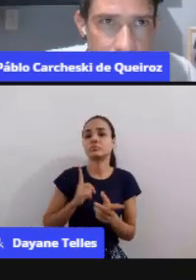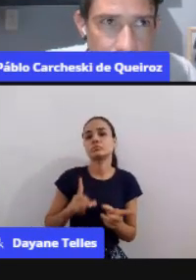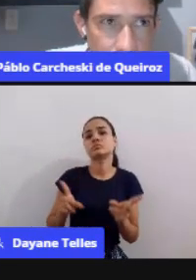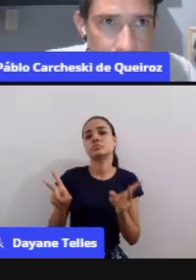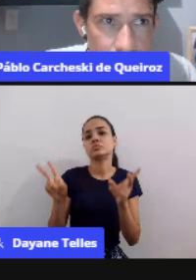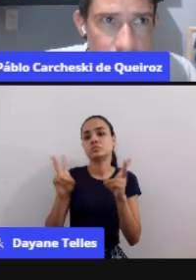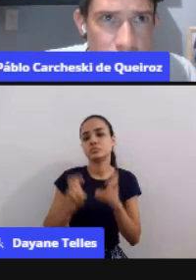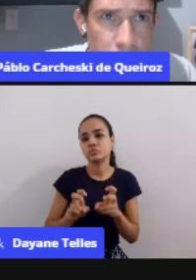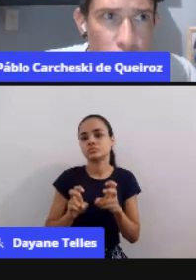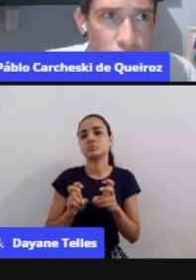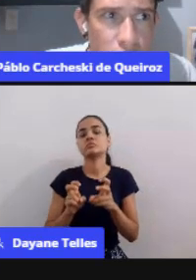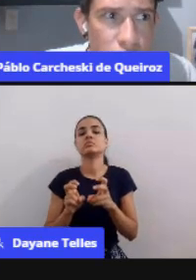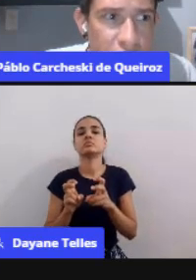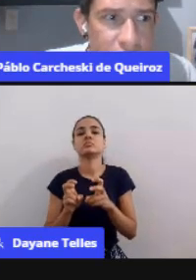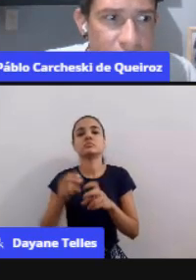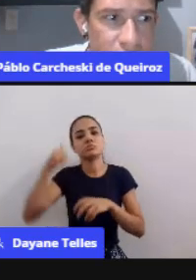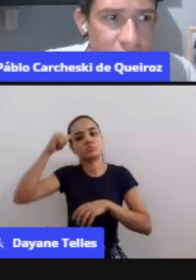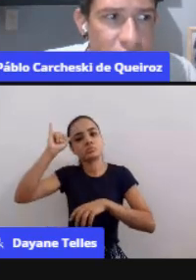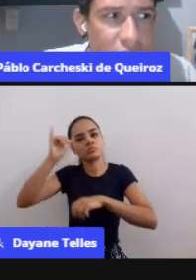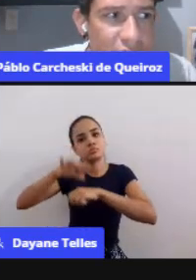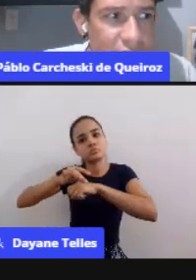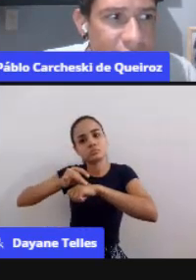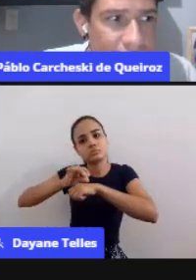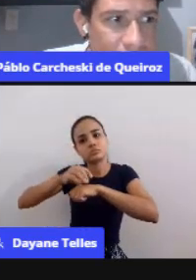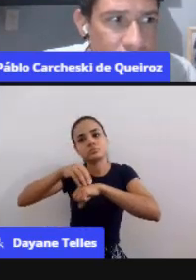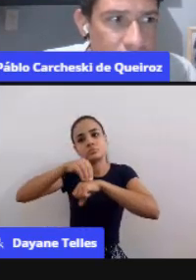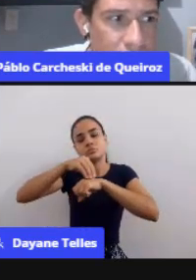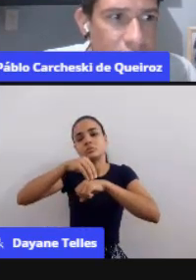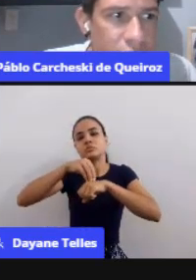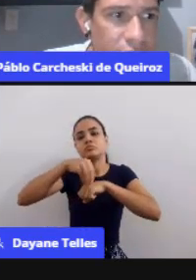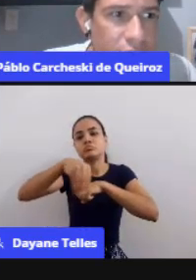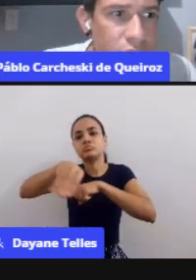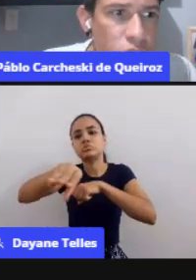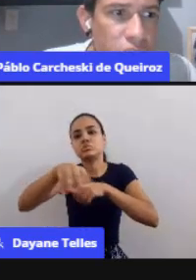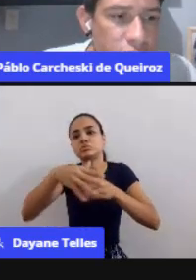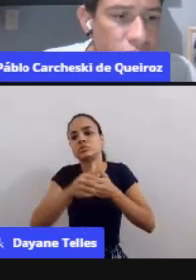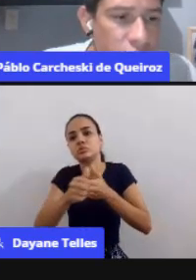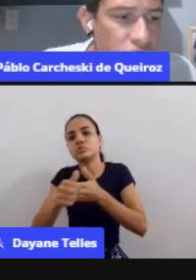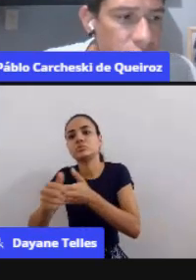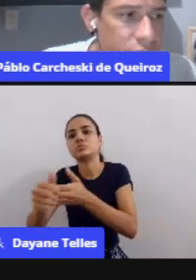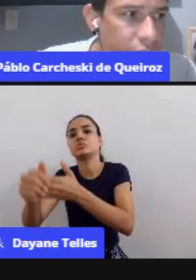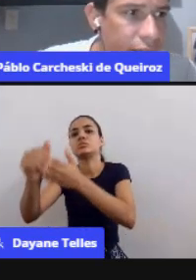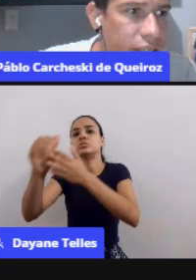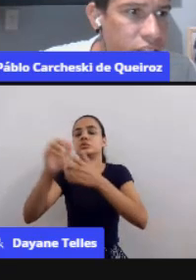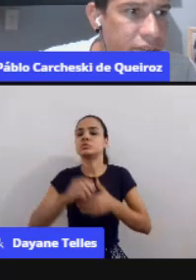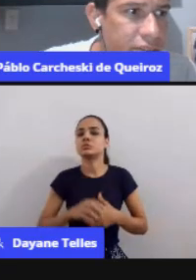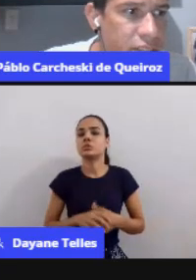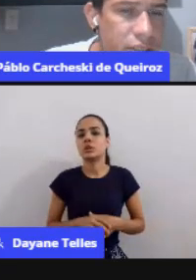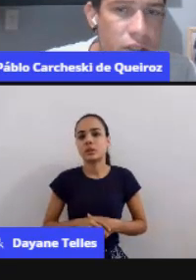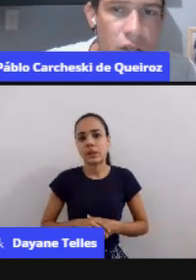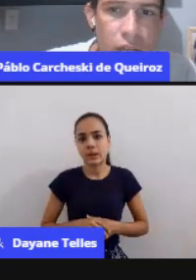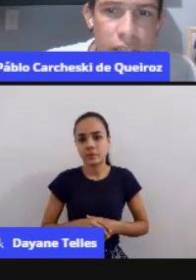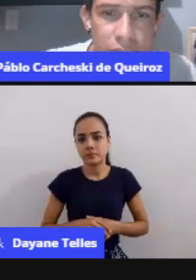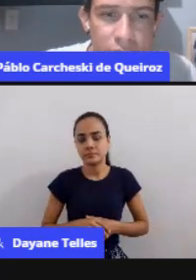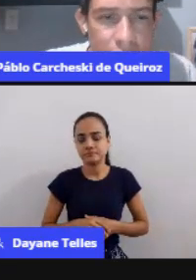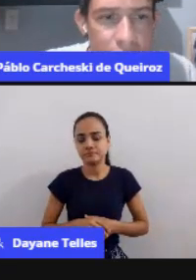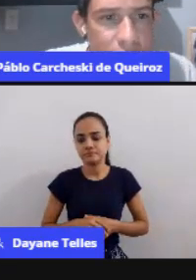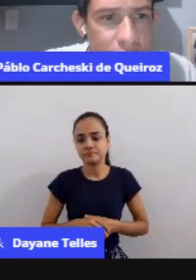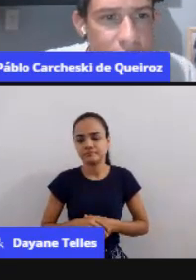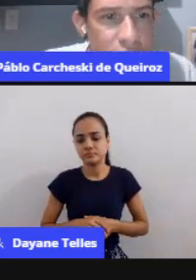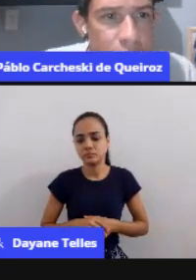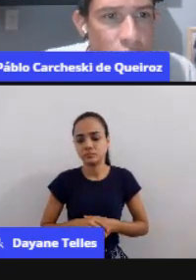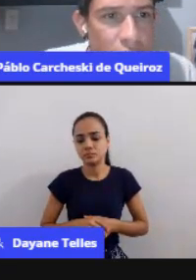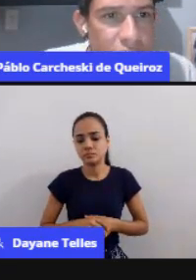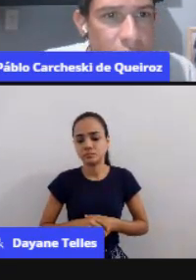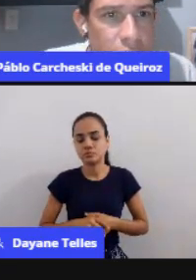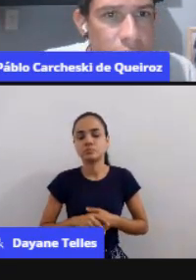também explorou nos cadernos a questão da densidade, né, daí no livro que a gente até acho que cita, ele trata